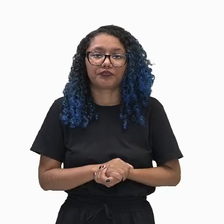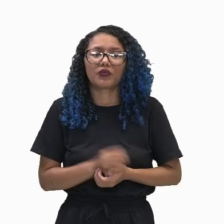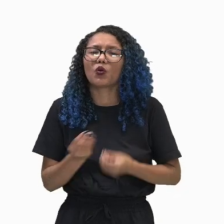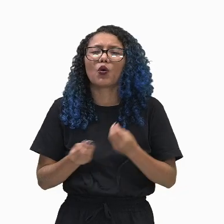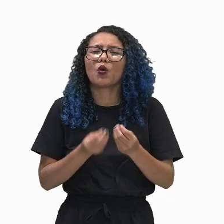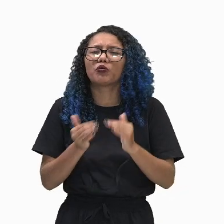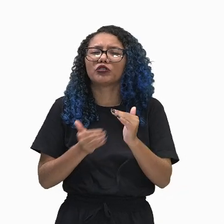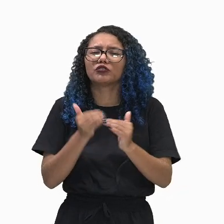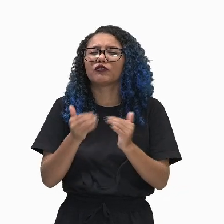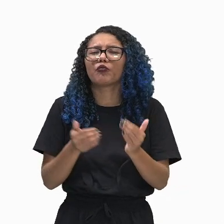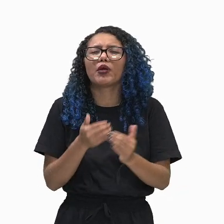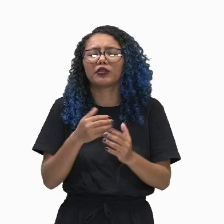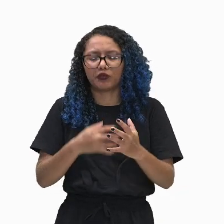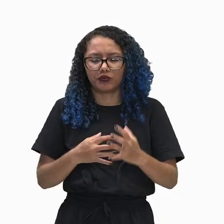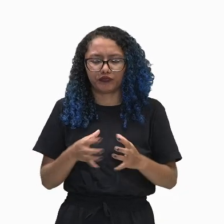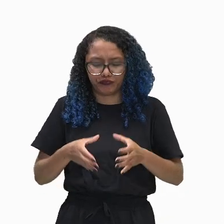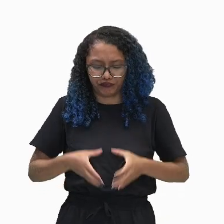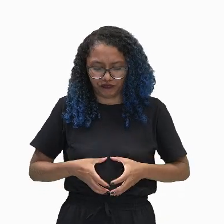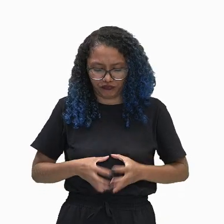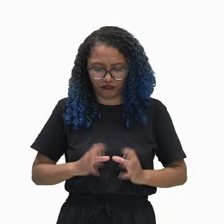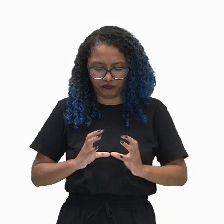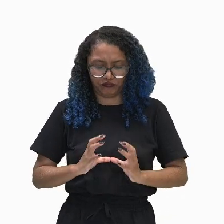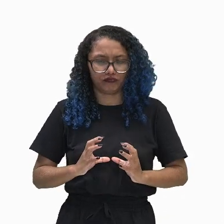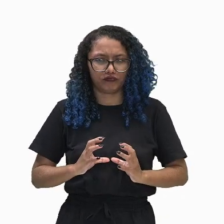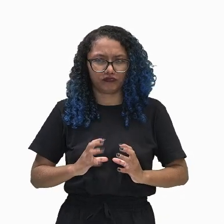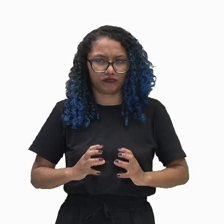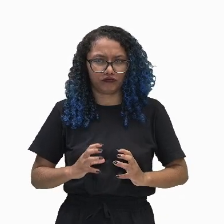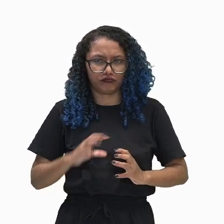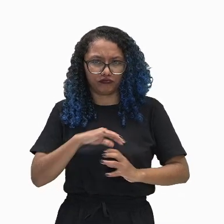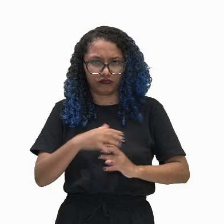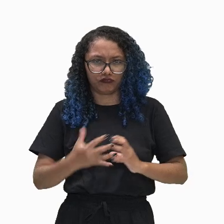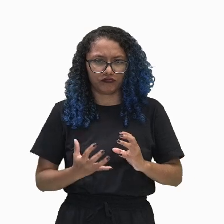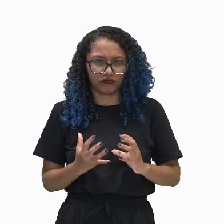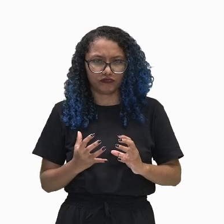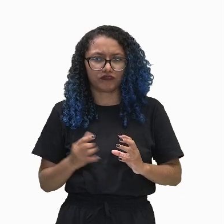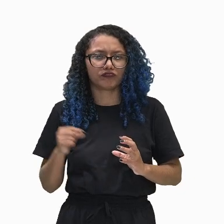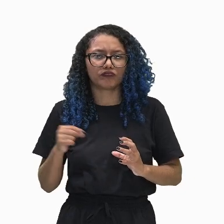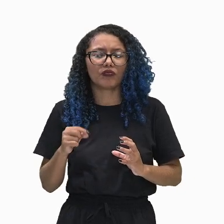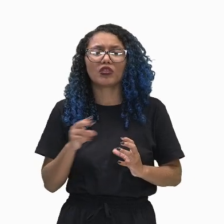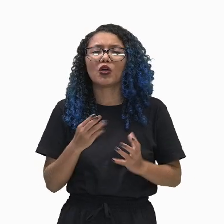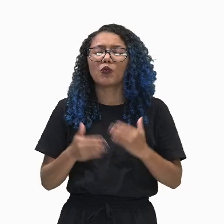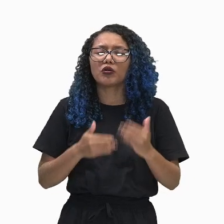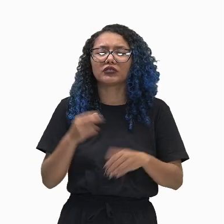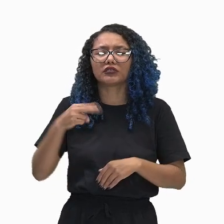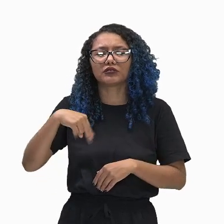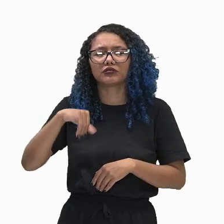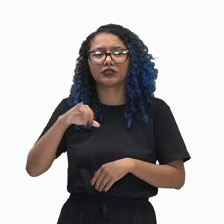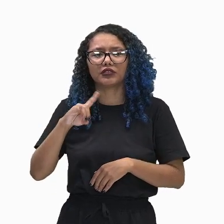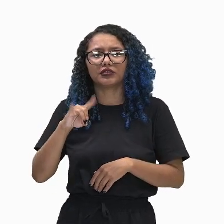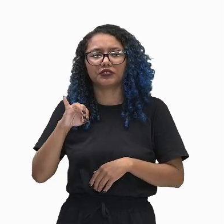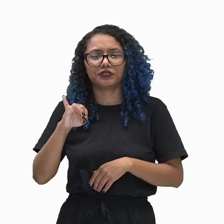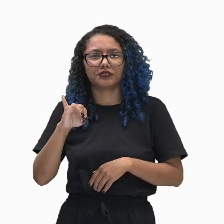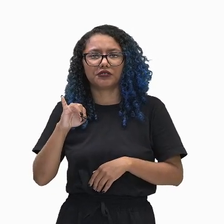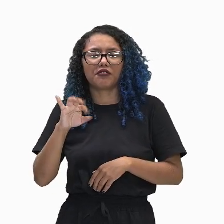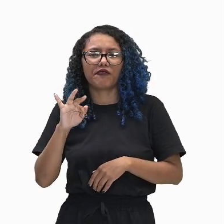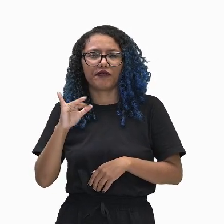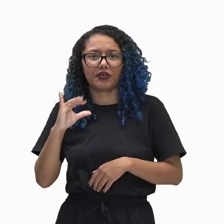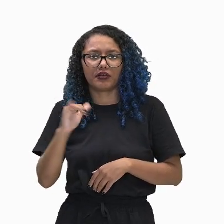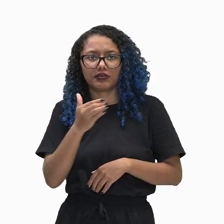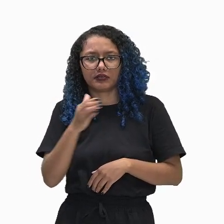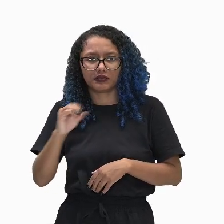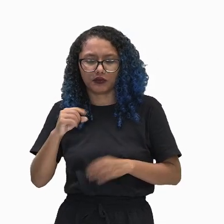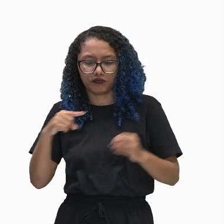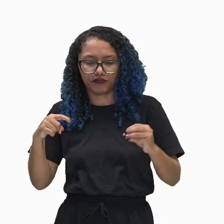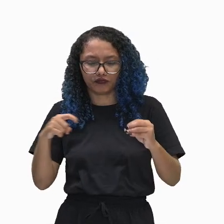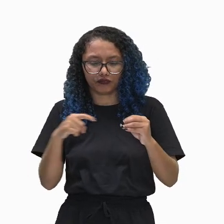placenta se dá da seguinte forma. No processo que é chamado de nidificação, após a fertilização, o